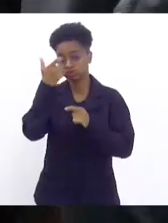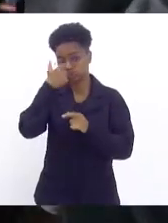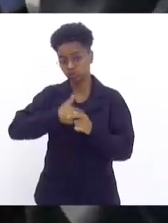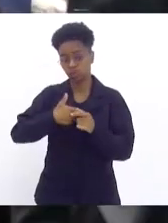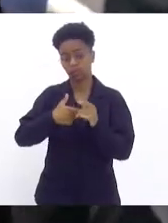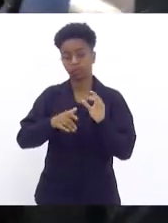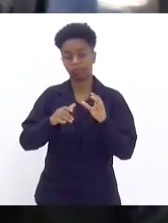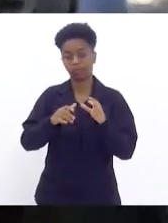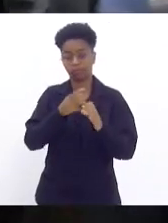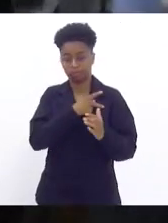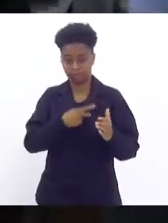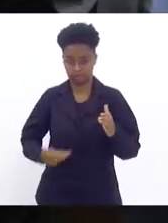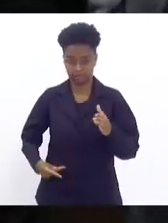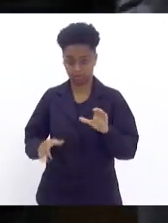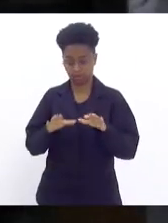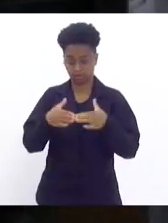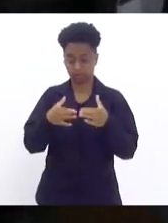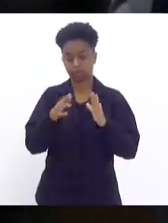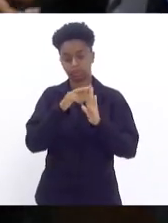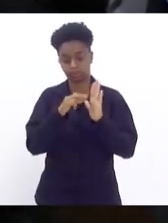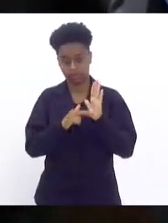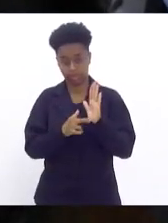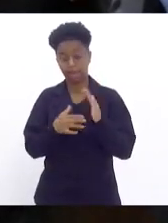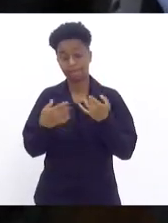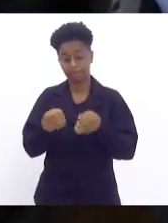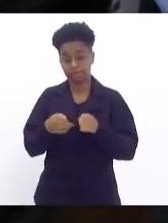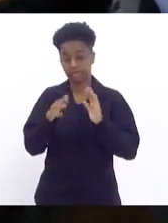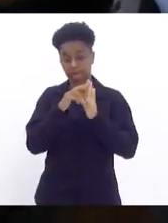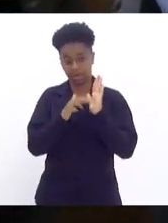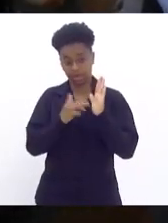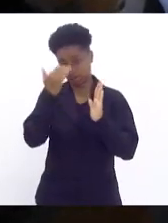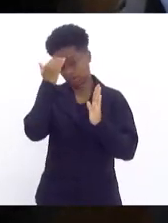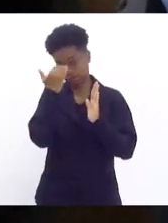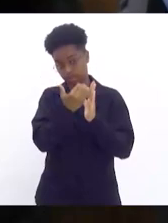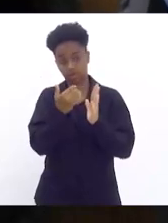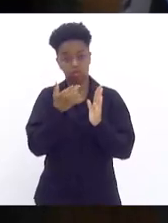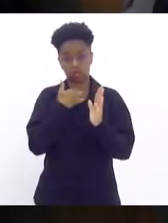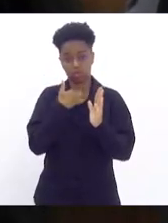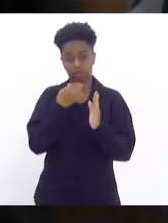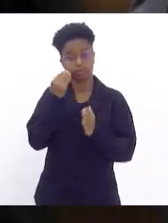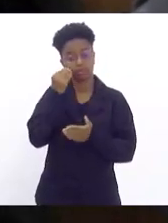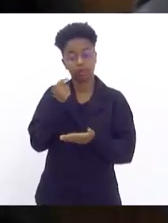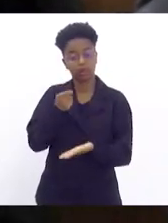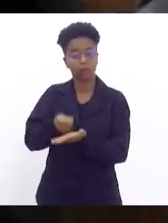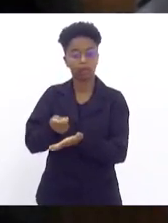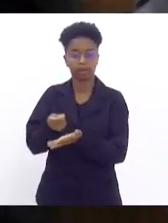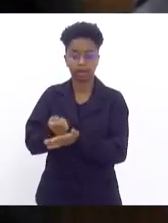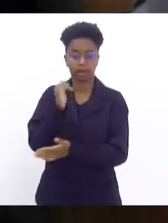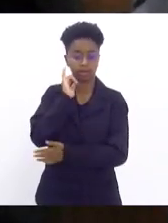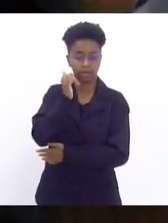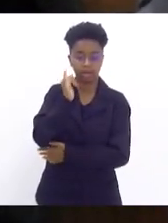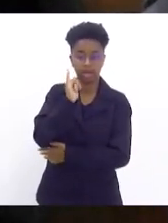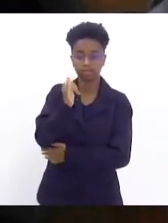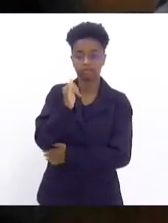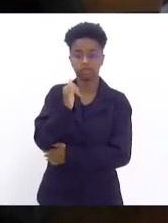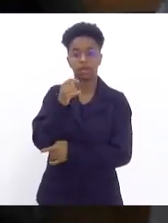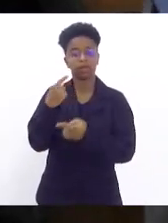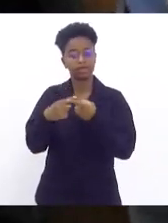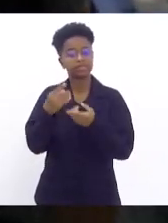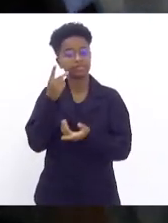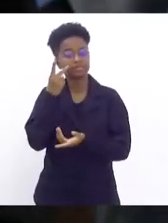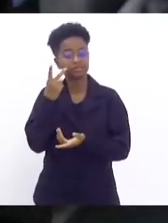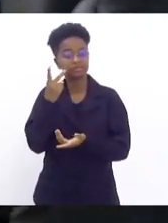de normas internas as regras são para serem respeitadas não podem tentar impor a narrativa que sempre